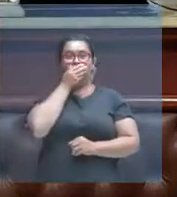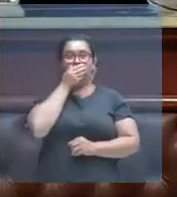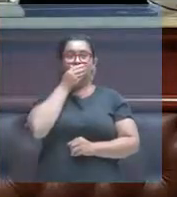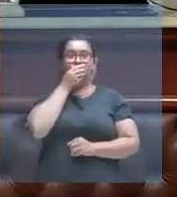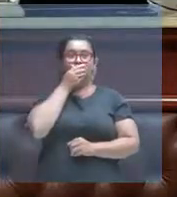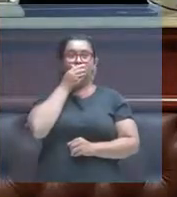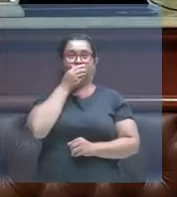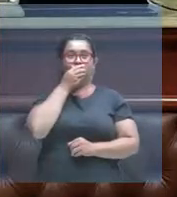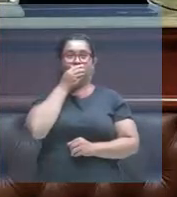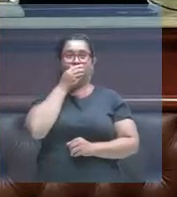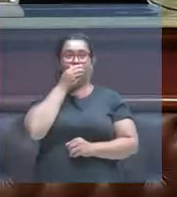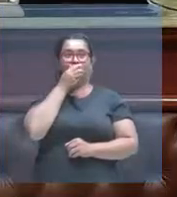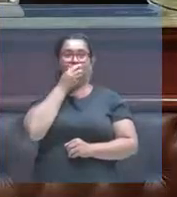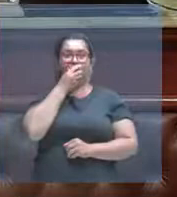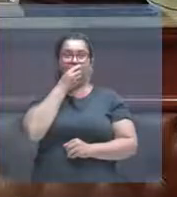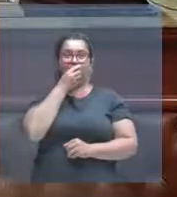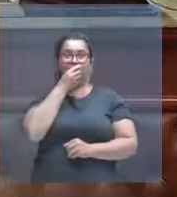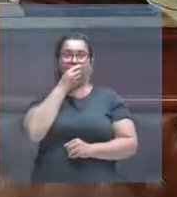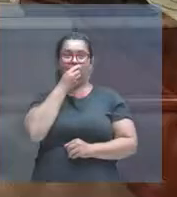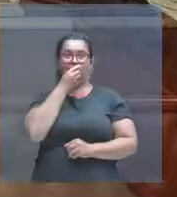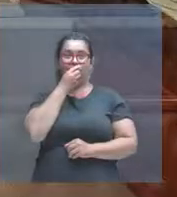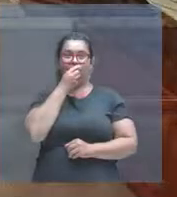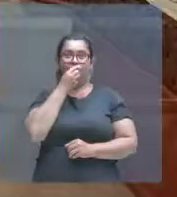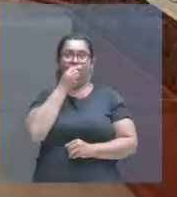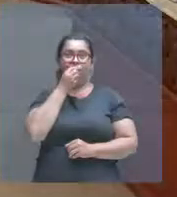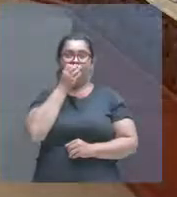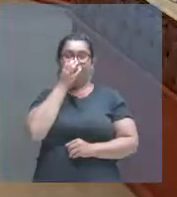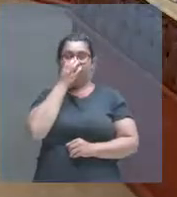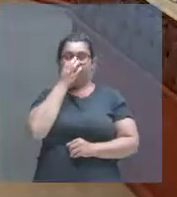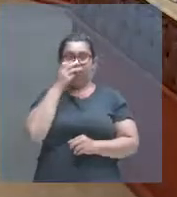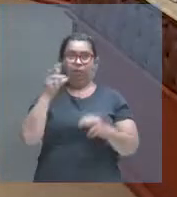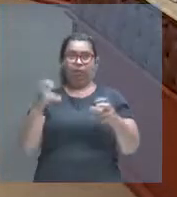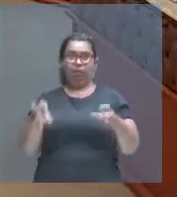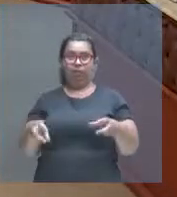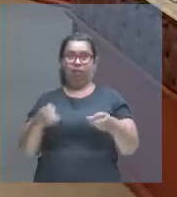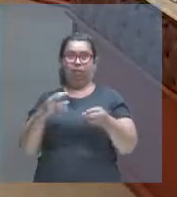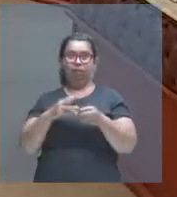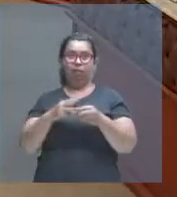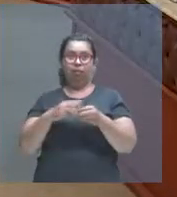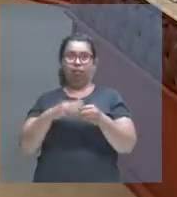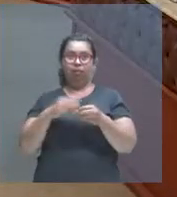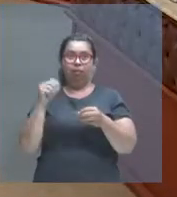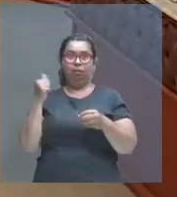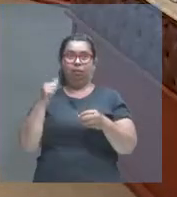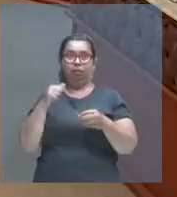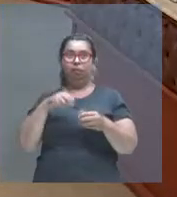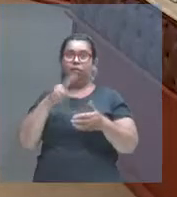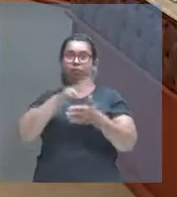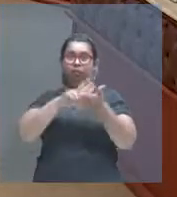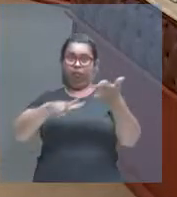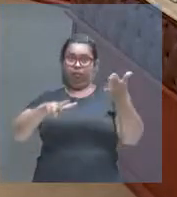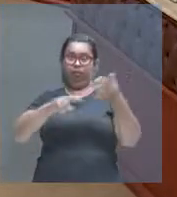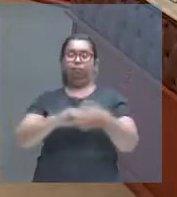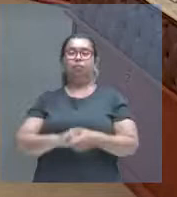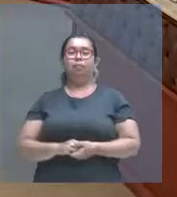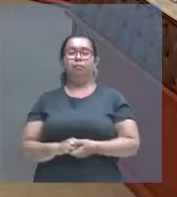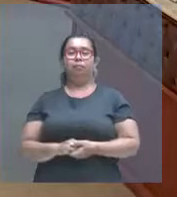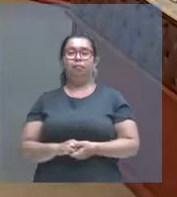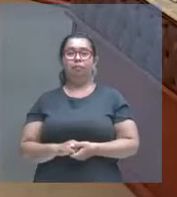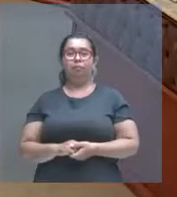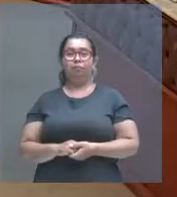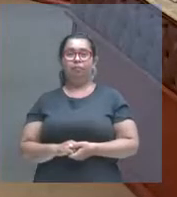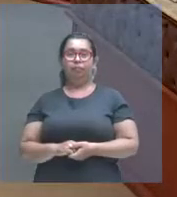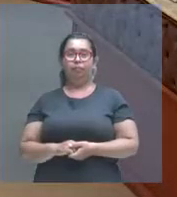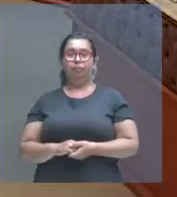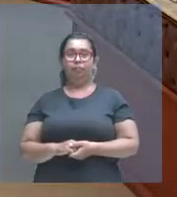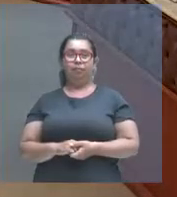Enquanto ele prepara aqui para falar, Câmara Municipal de Assis, vou ler o que está escrito no certificado, né, no, na homenagem. A Câmara